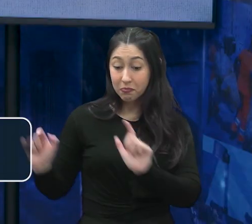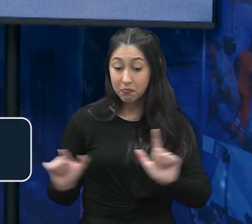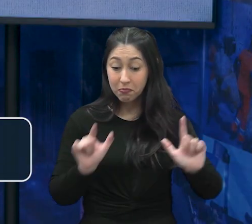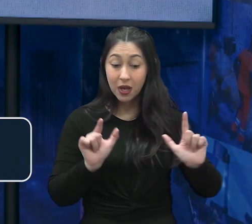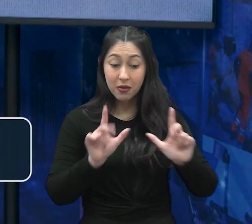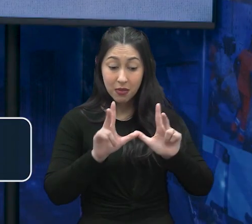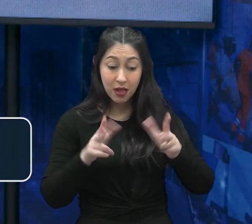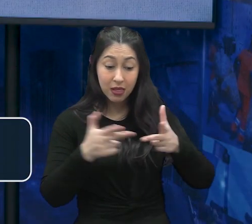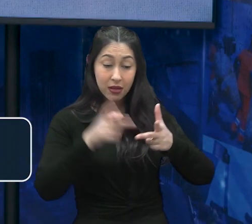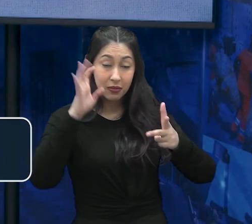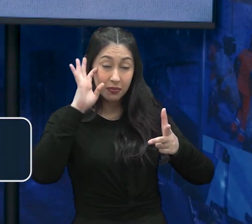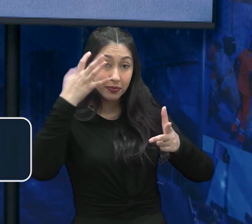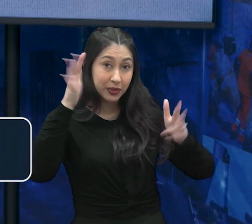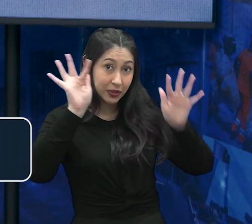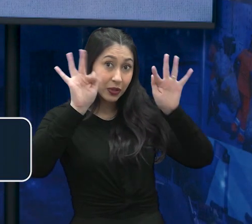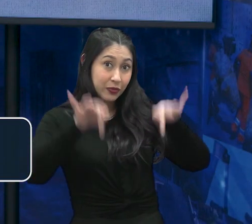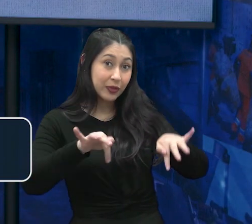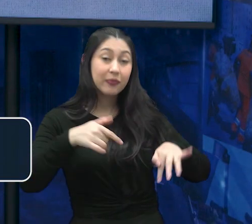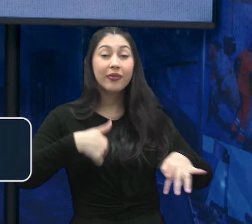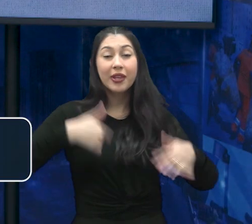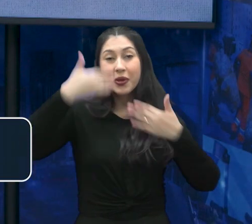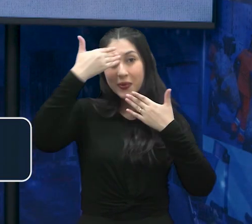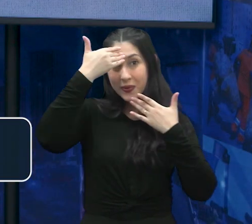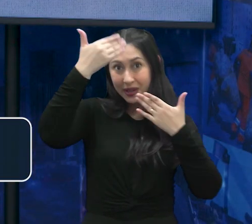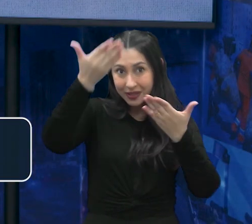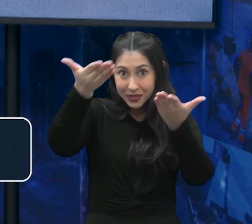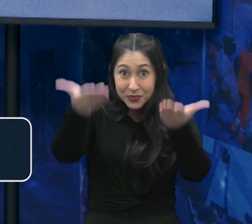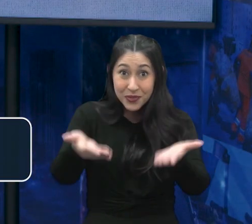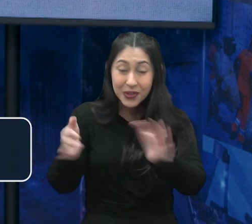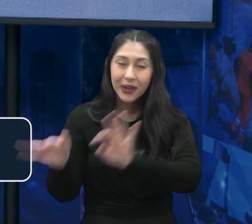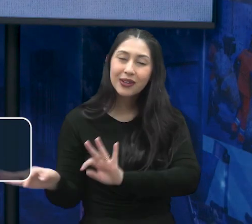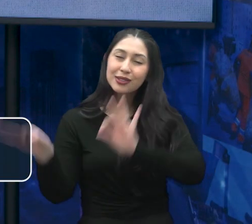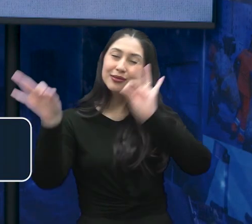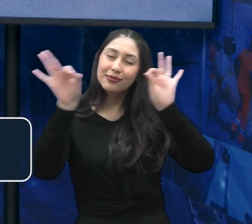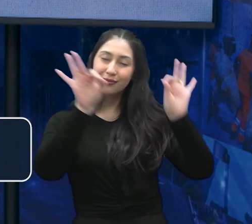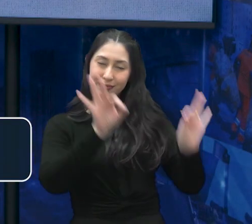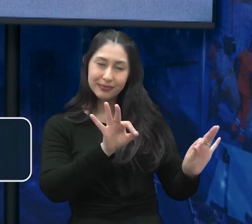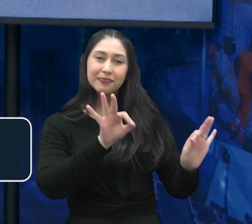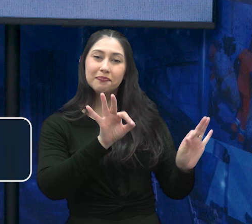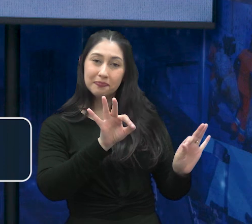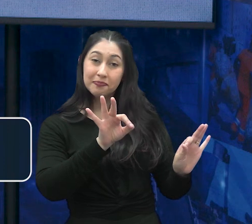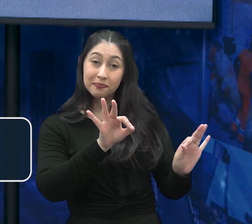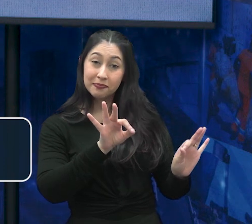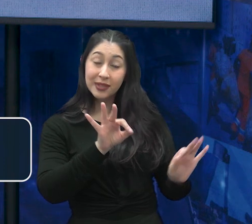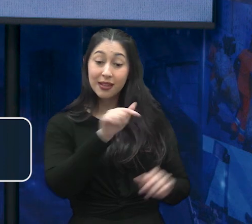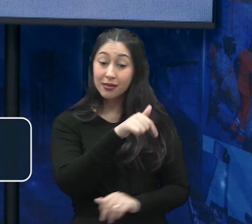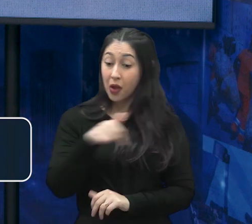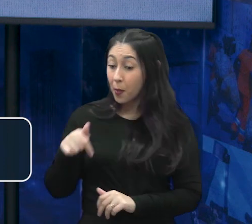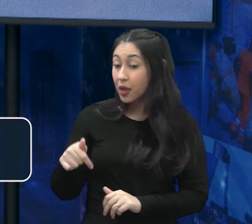O Ação Parlamentar de hoje fica por aqui. Agradeço a sua companhia em mais uma edição do nosso